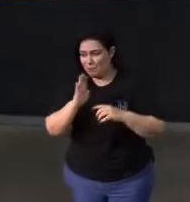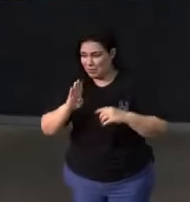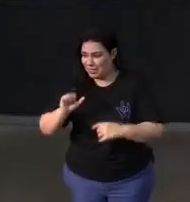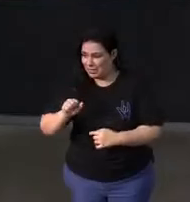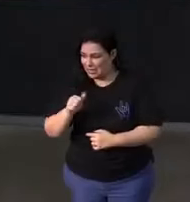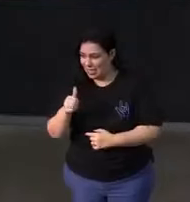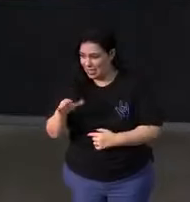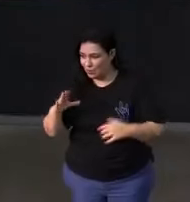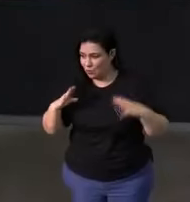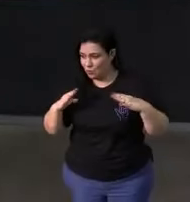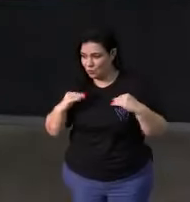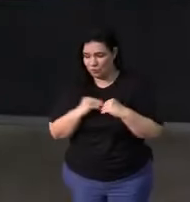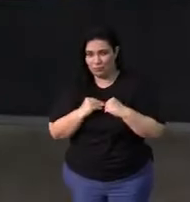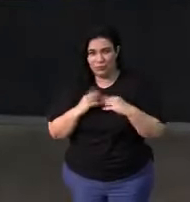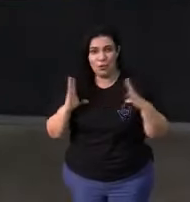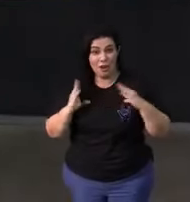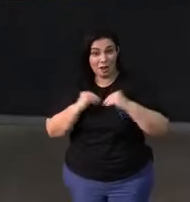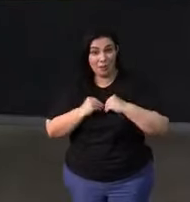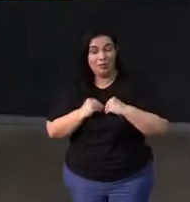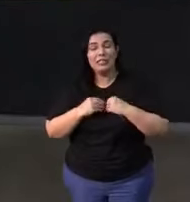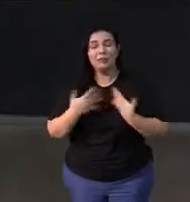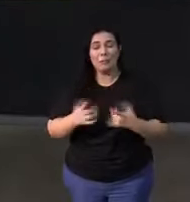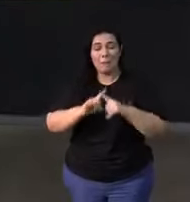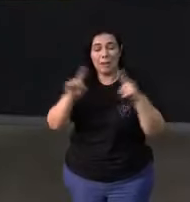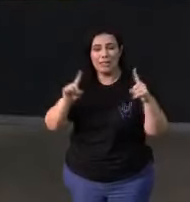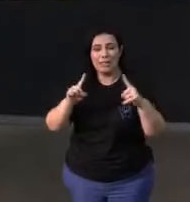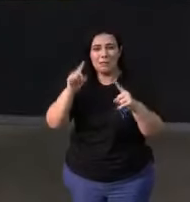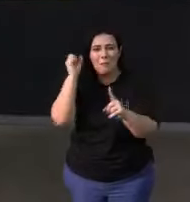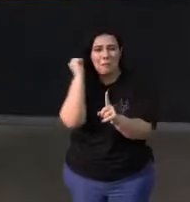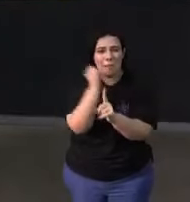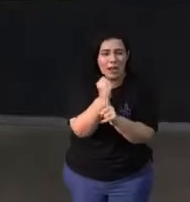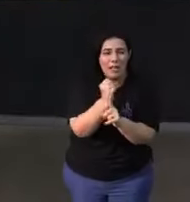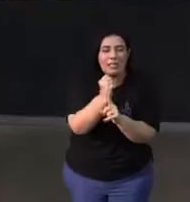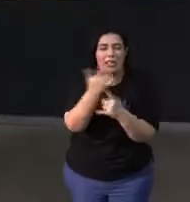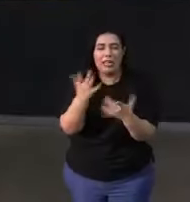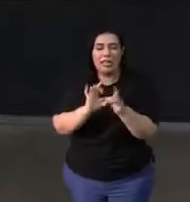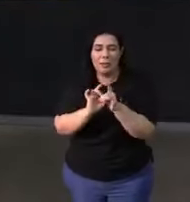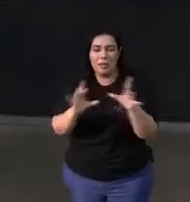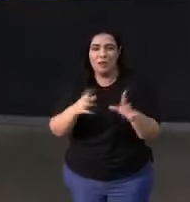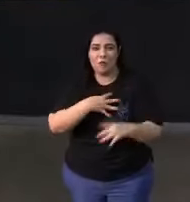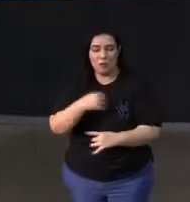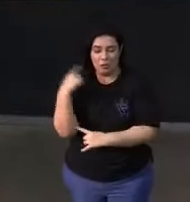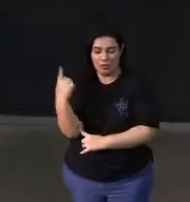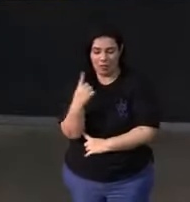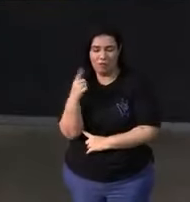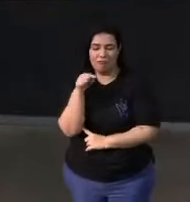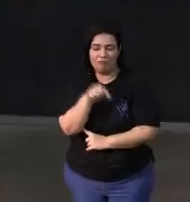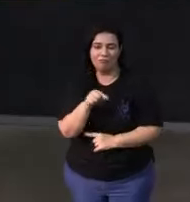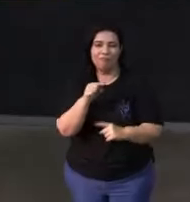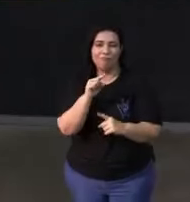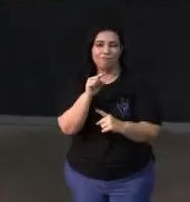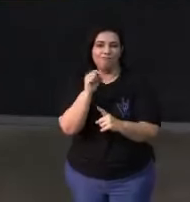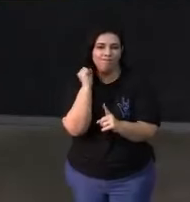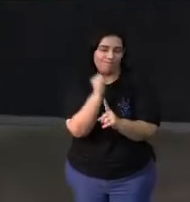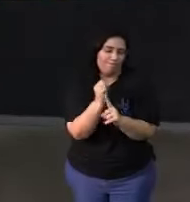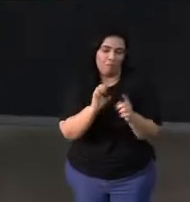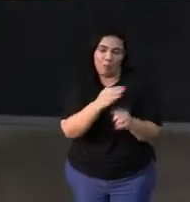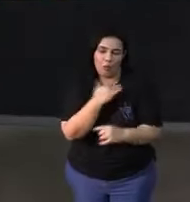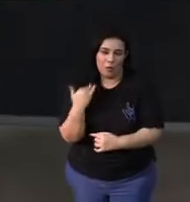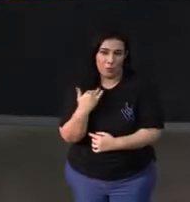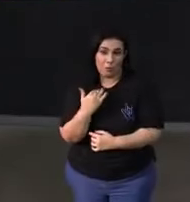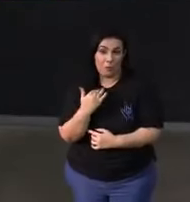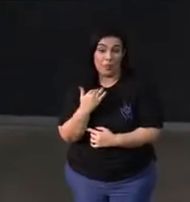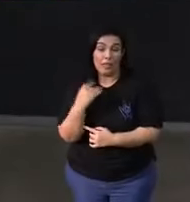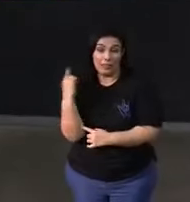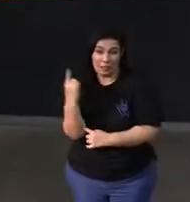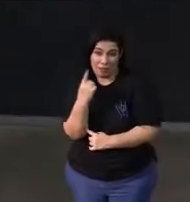situação, e ele mata, e ele permite que o filho de Davi seja morto no campo de batalha. Davi também